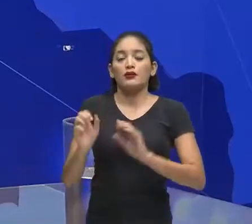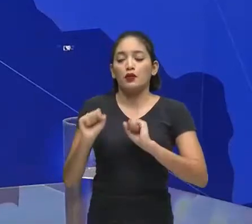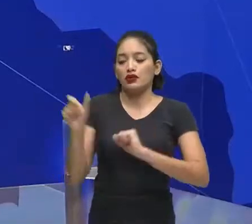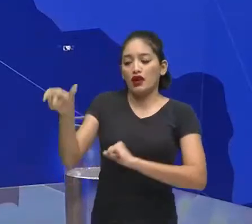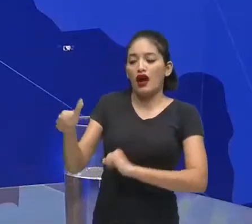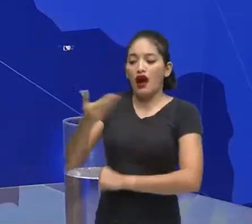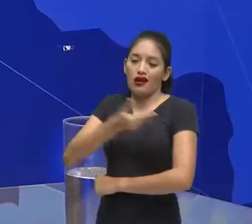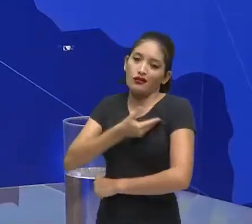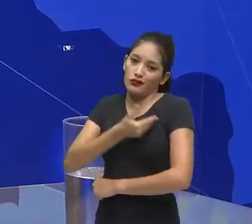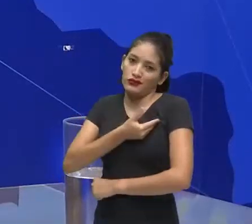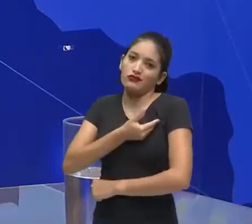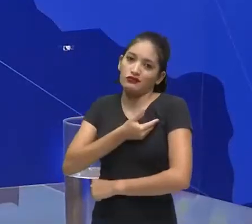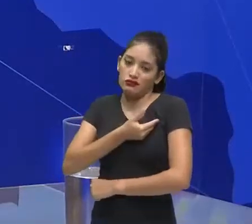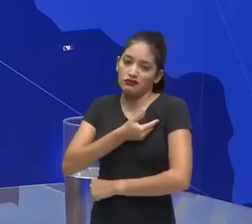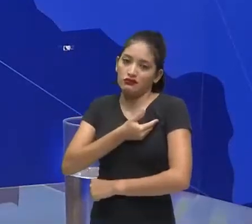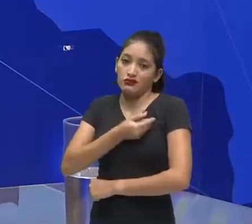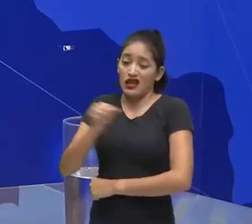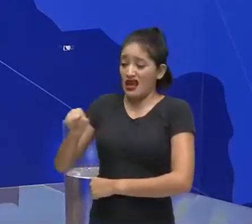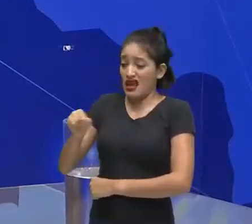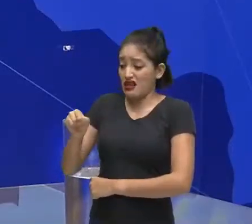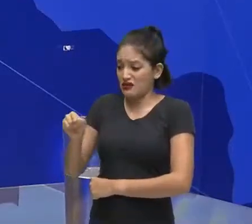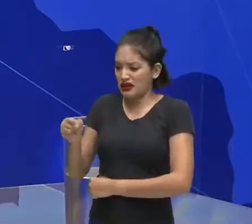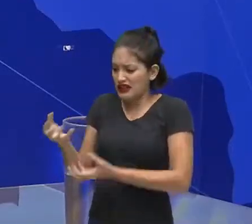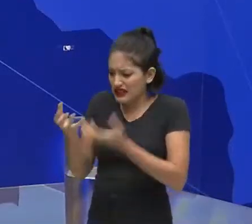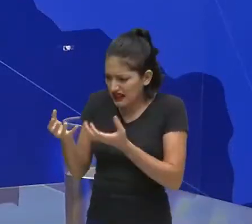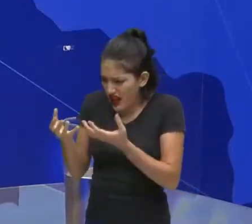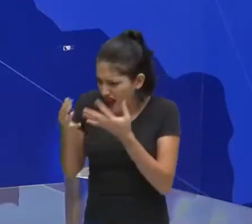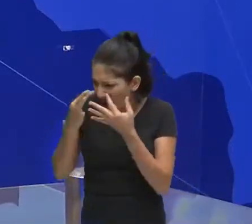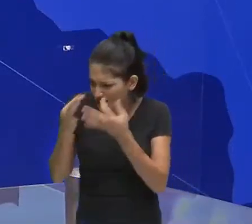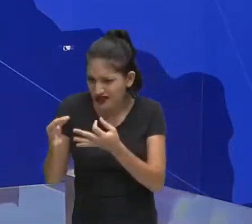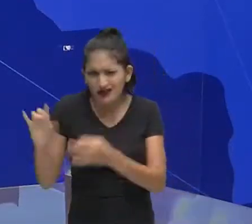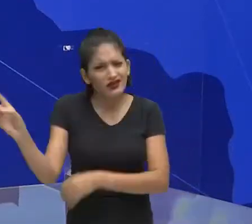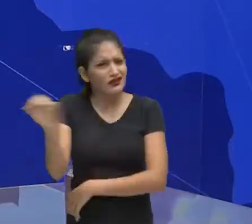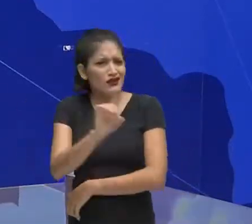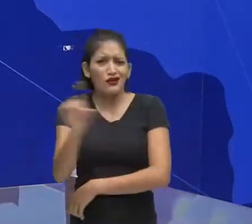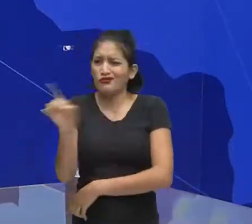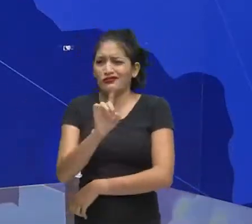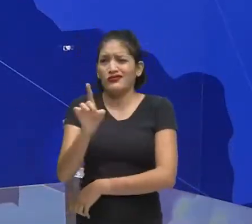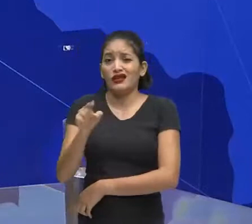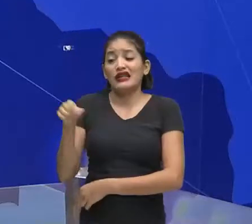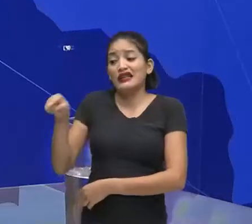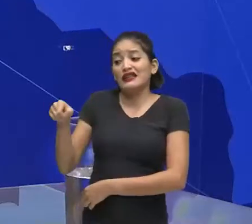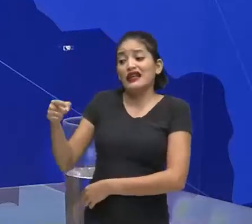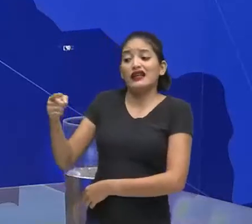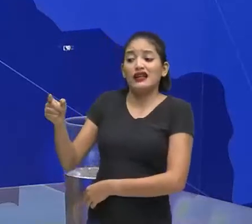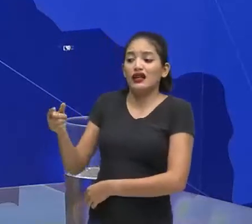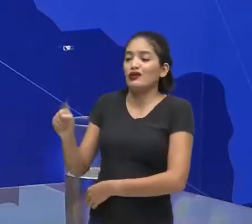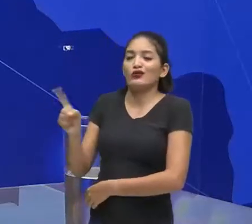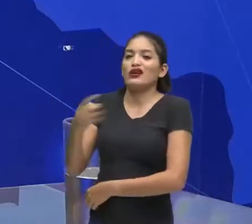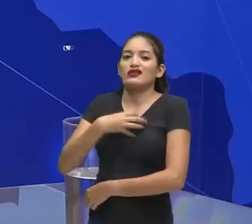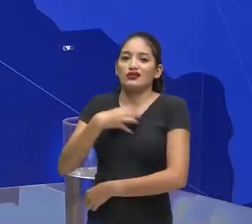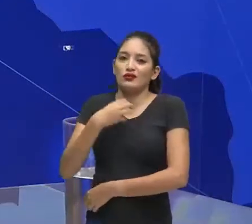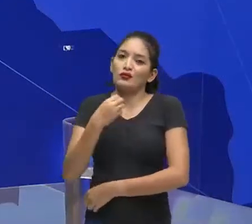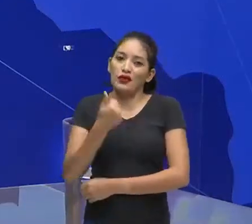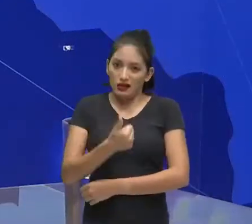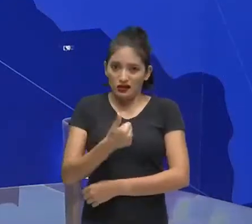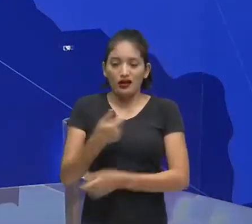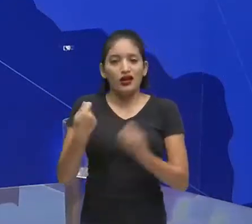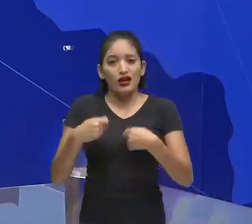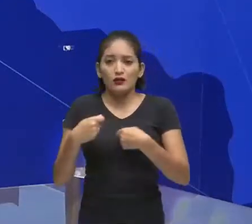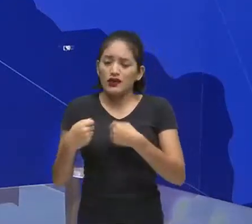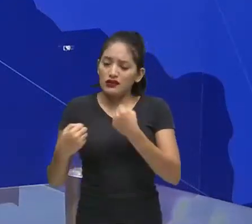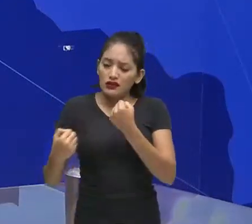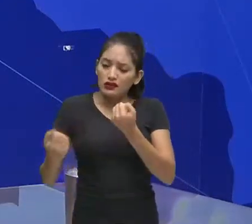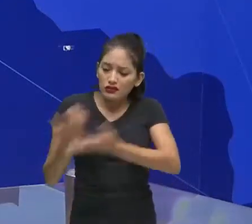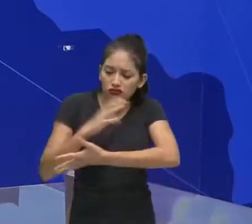alguma coisa a respeito. Ele não está chamando a atenção, ele está sinalizando que ele não está bem e que ele precisa de soluções, que ele precisa de algum apoio, que ele